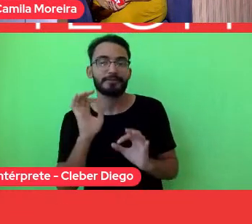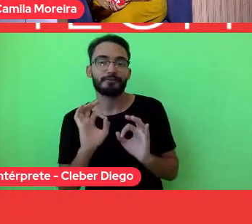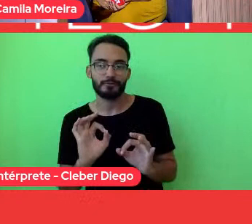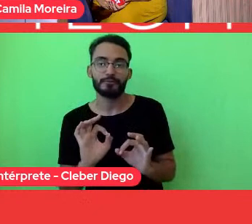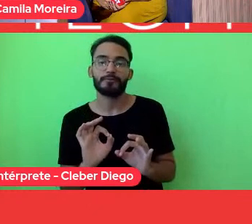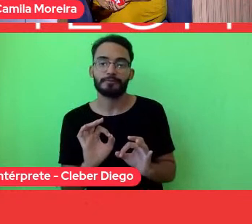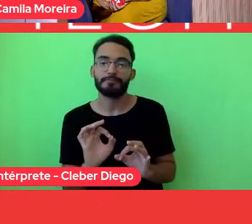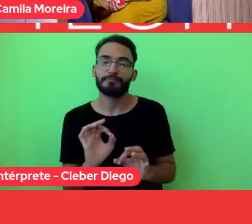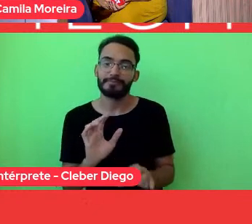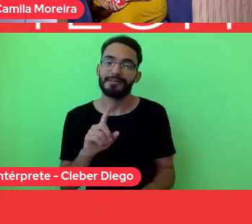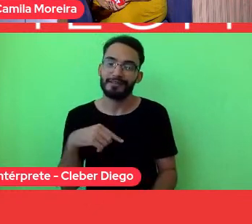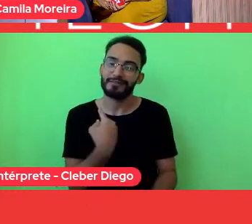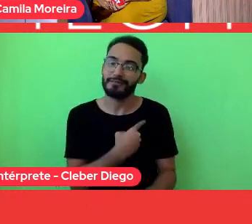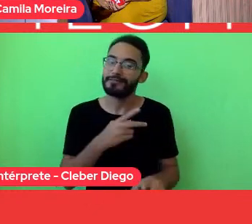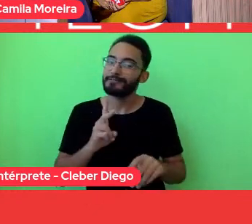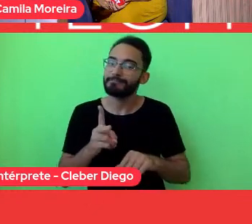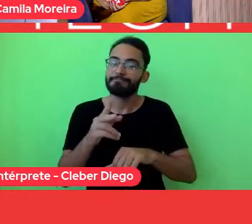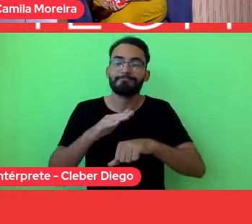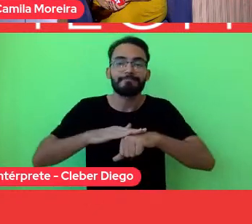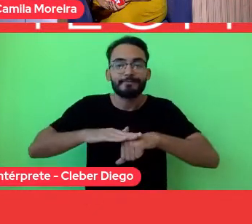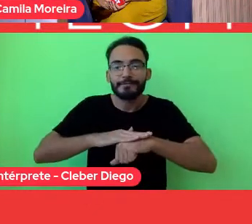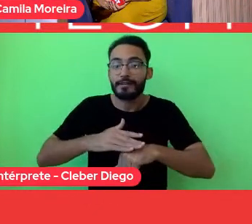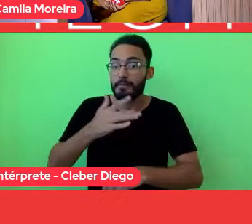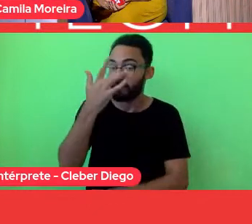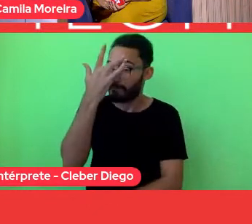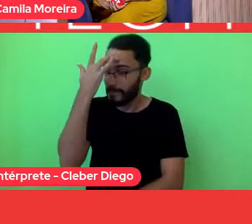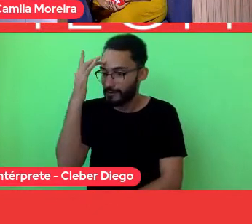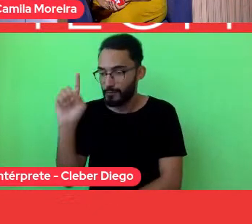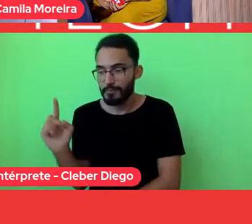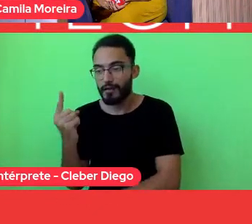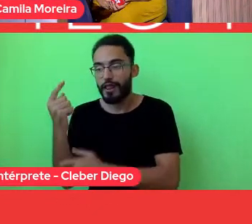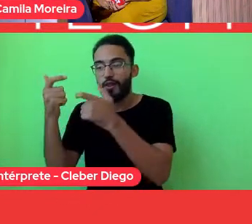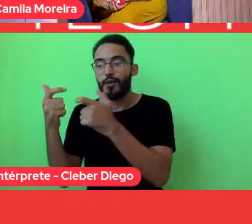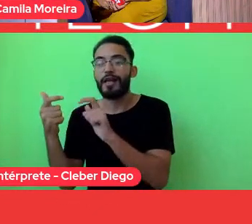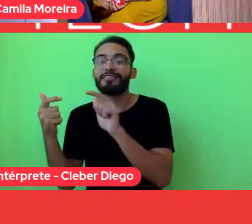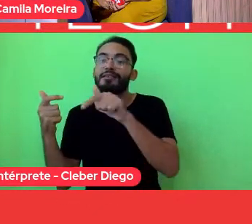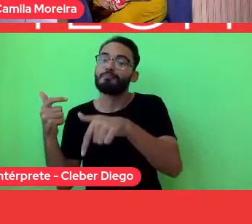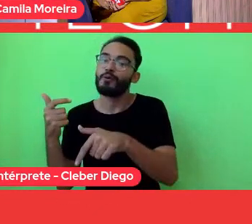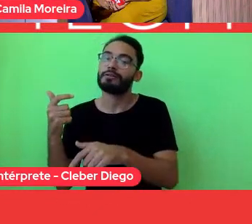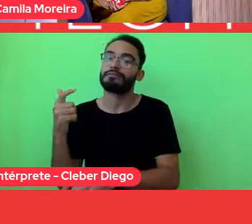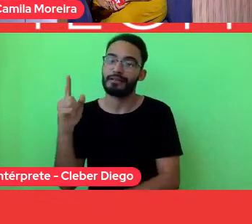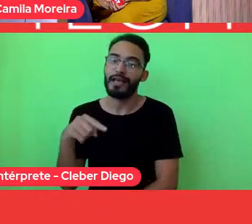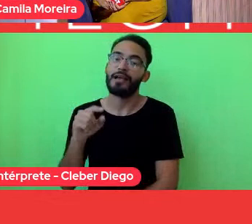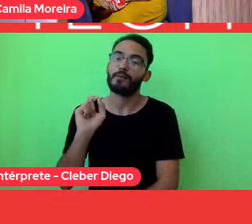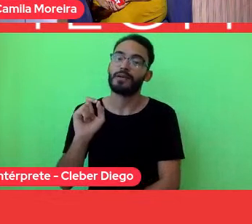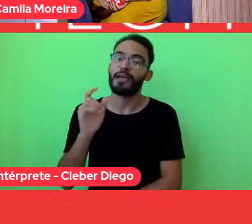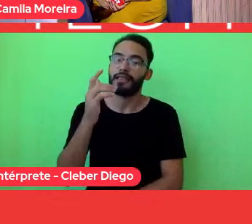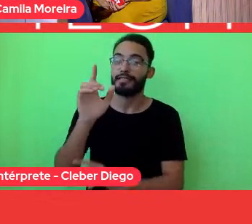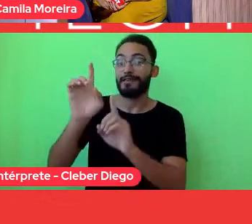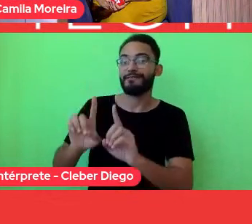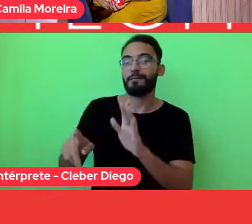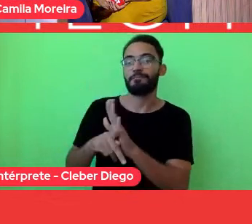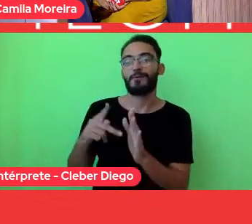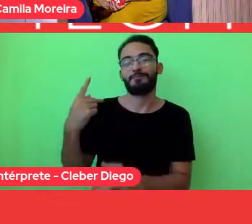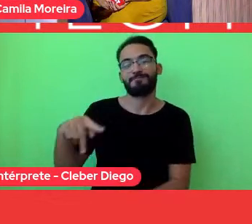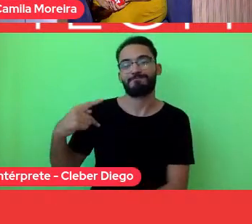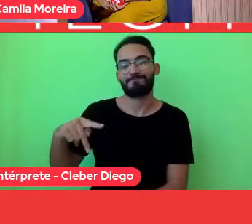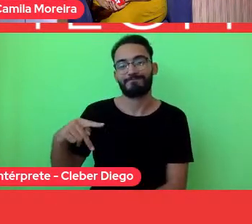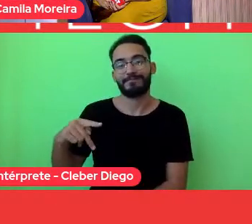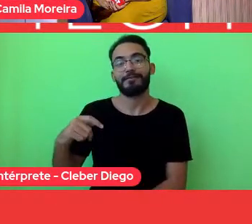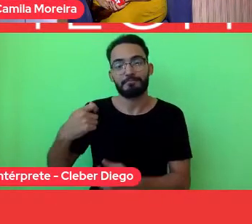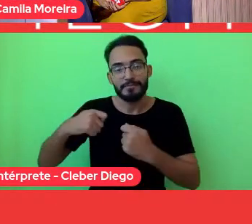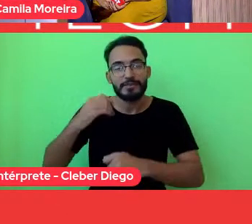E é o que a gente fala hoje, né? Pessoas antes da deficiência. Eu comecei a me reconhecer como essa pessoa. E entender muitas coisas que